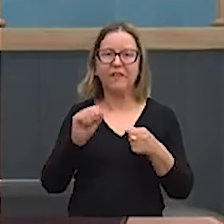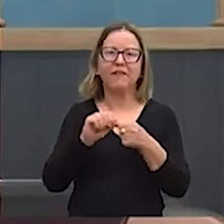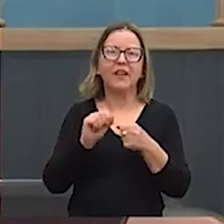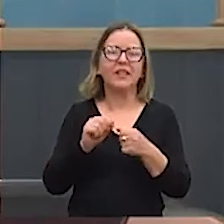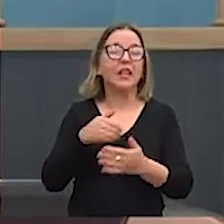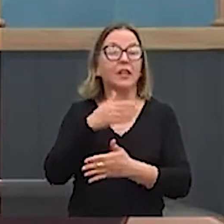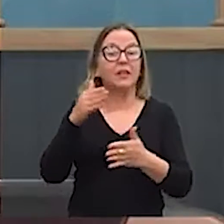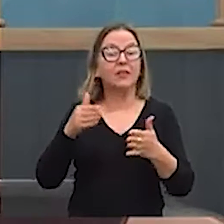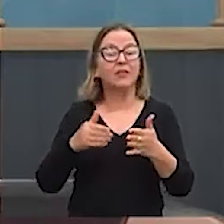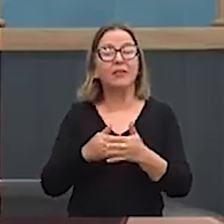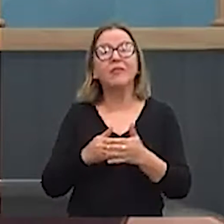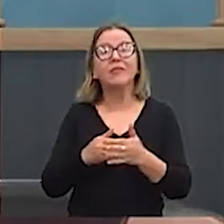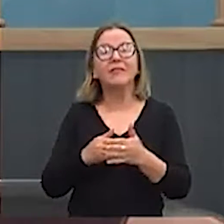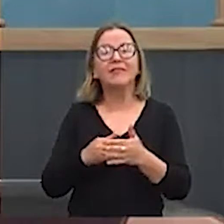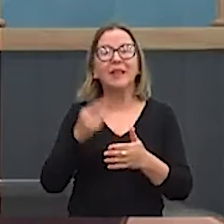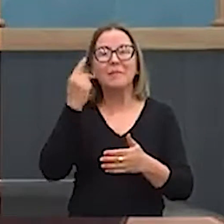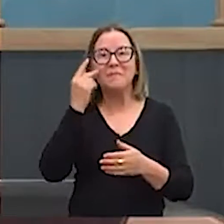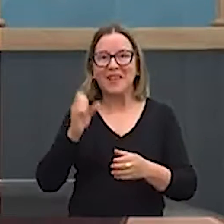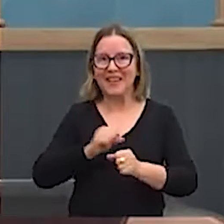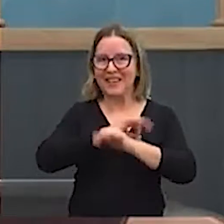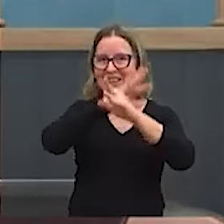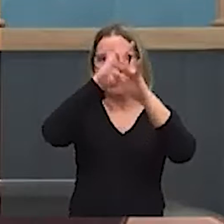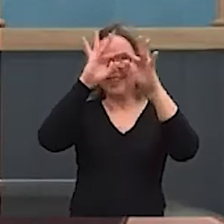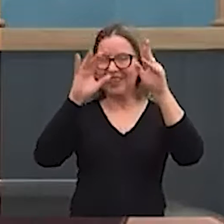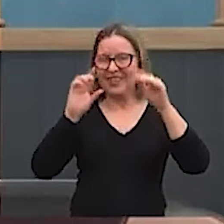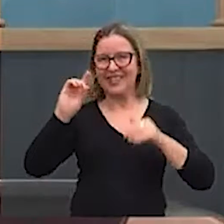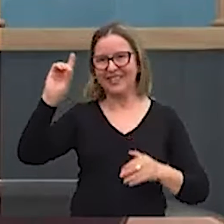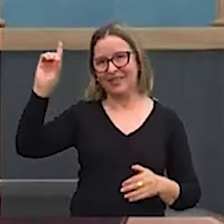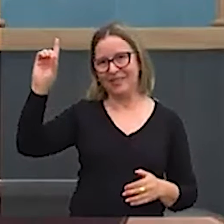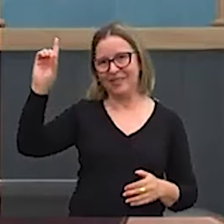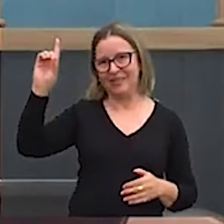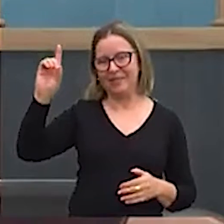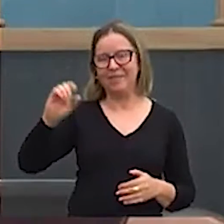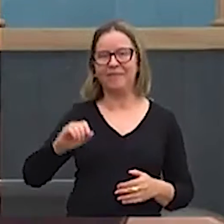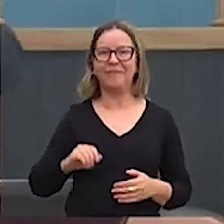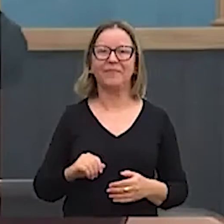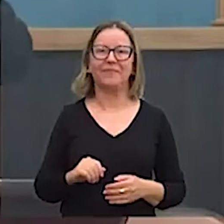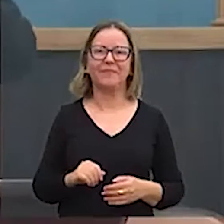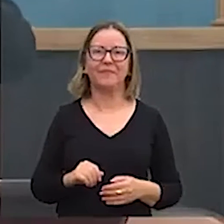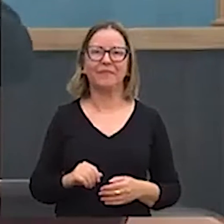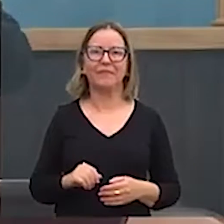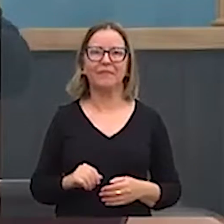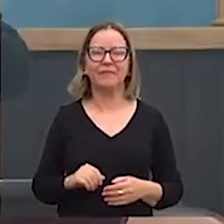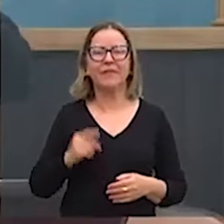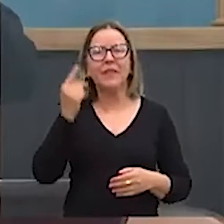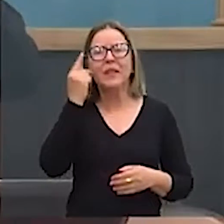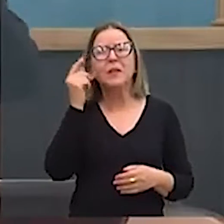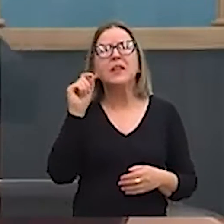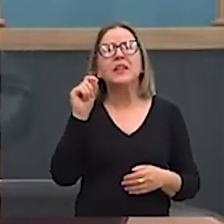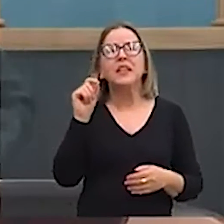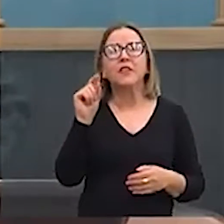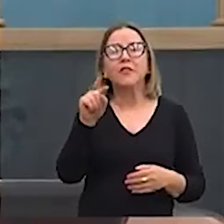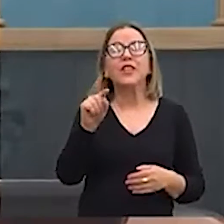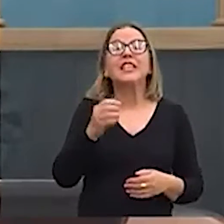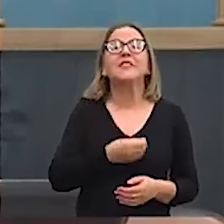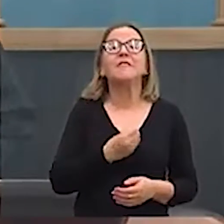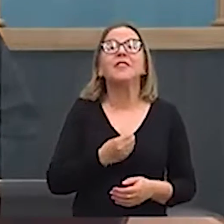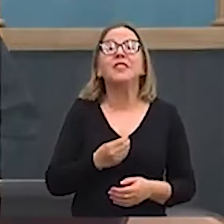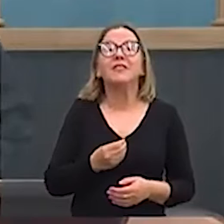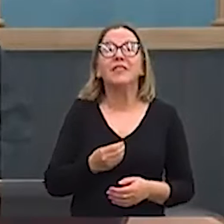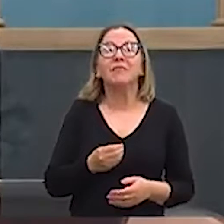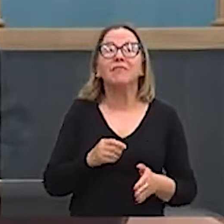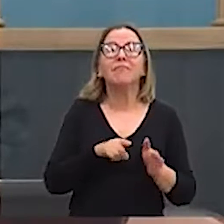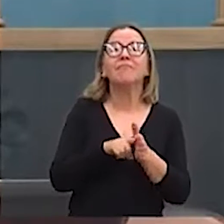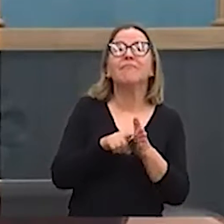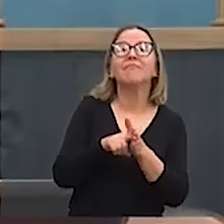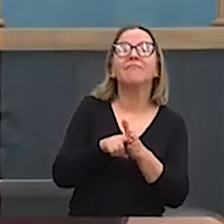fazei tudo para a glória de Deus. Para que você está vivendo, criatura?